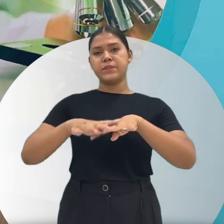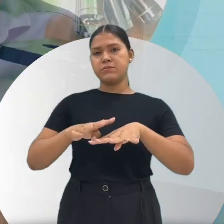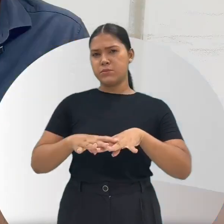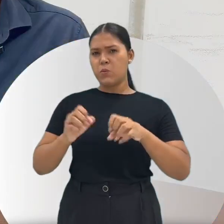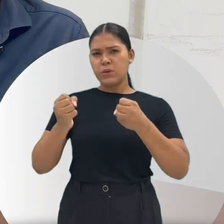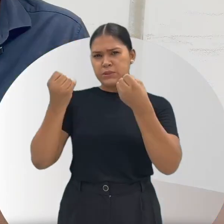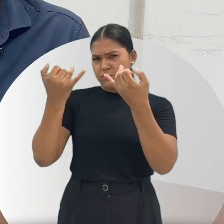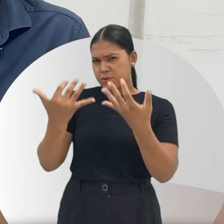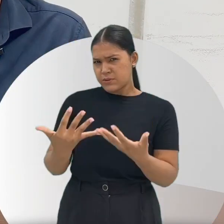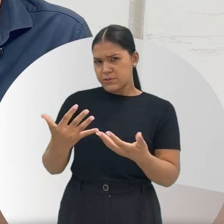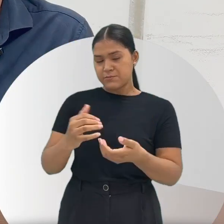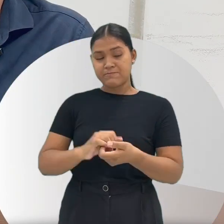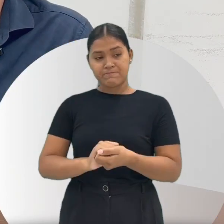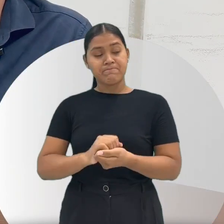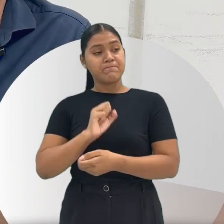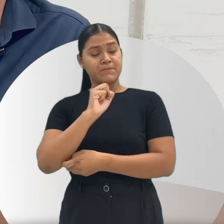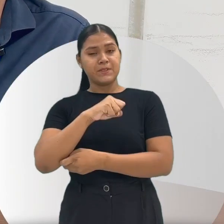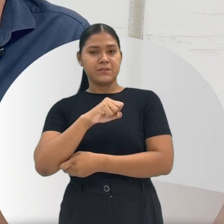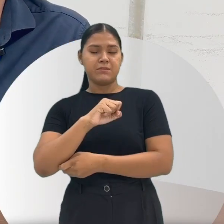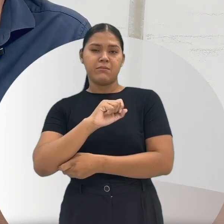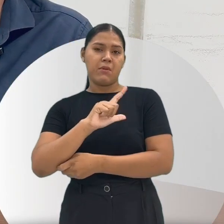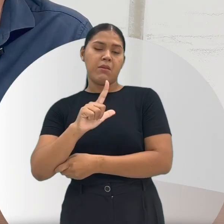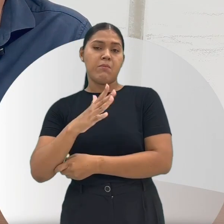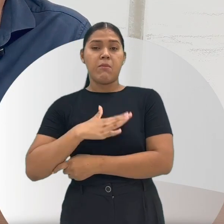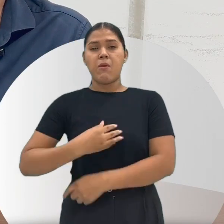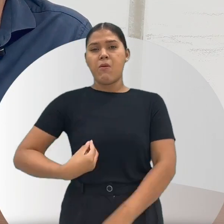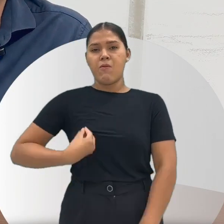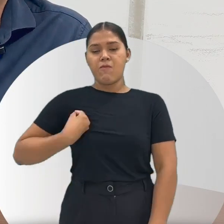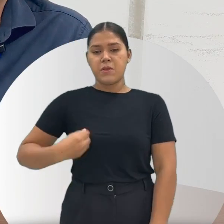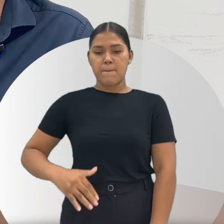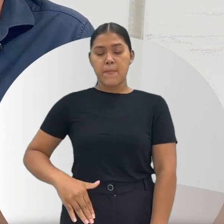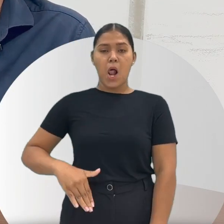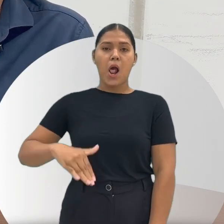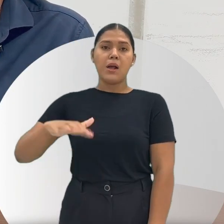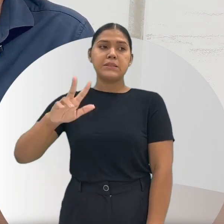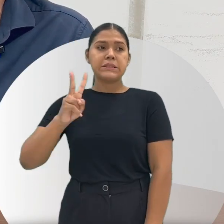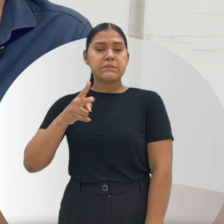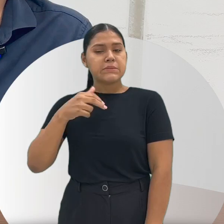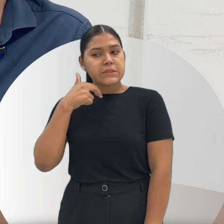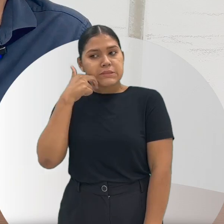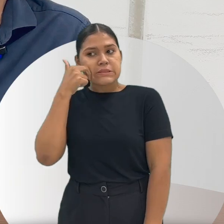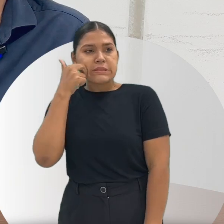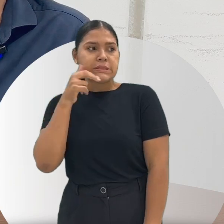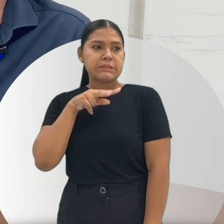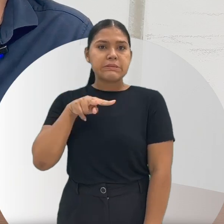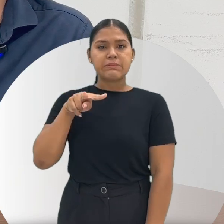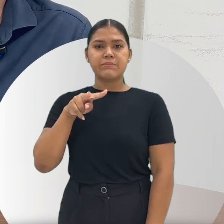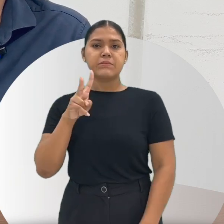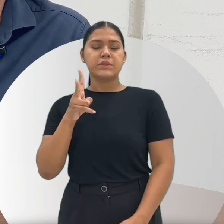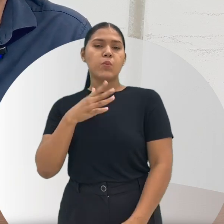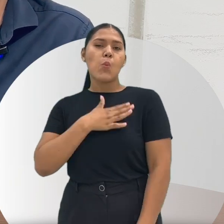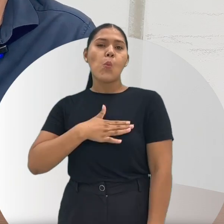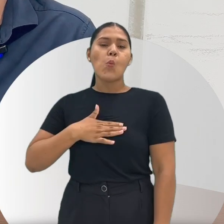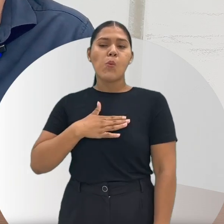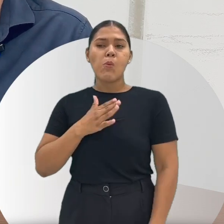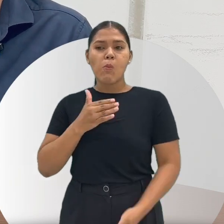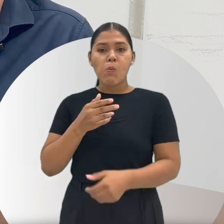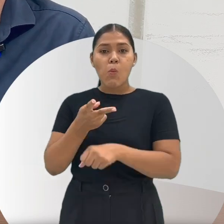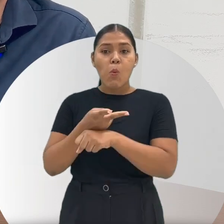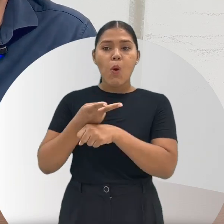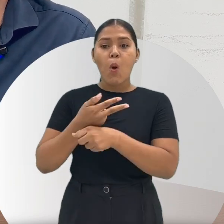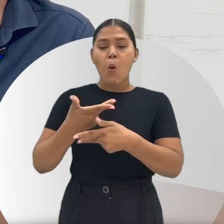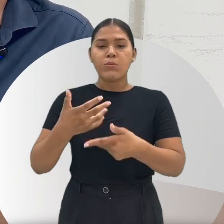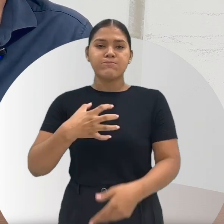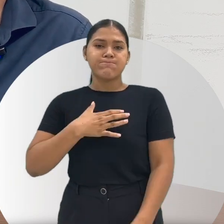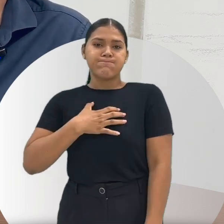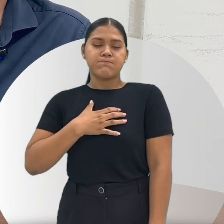A minha vida escolar inteira, né, eu sempre fui uma pessoa muito tímida. E aí eu precisava de alguma coisa para me sobressair. E aí eu encontrei